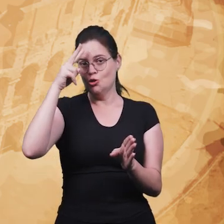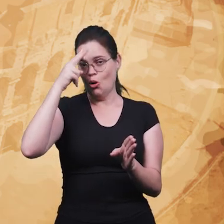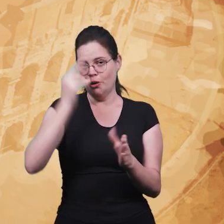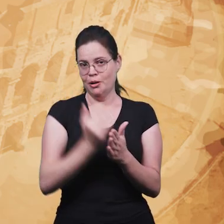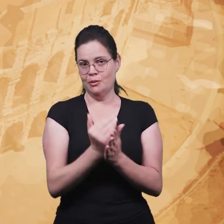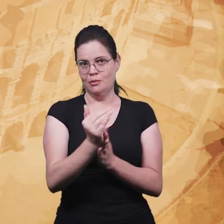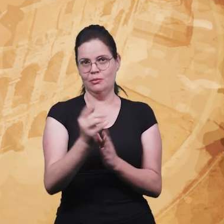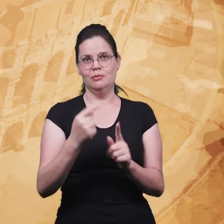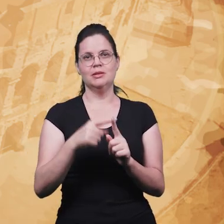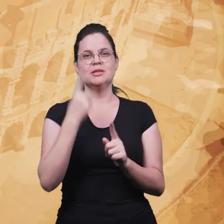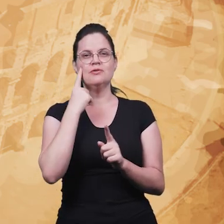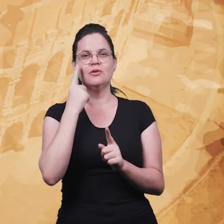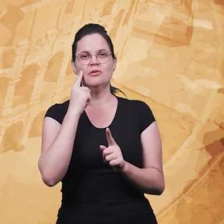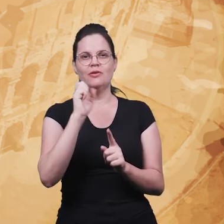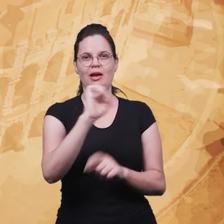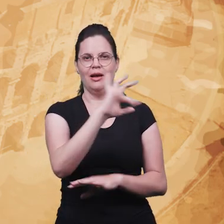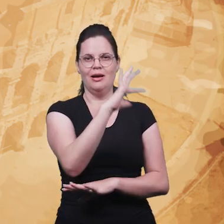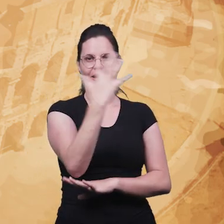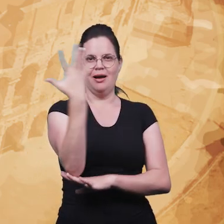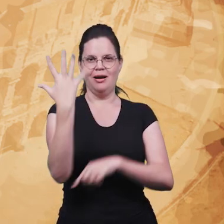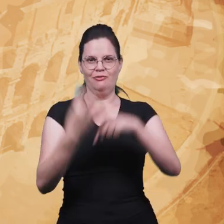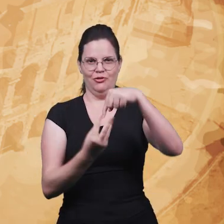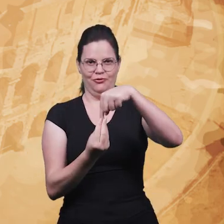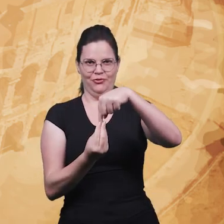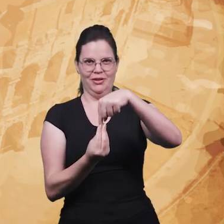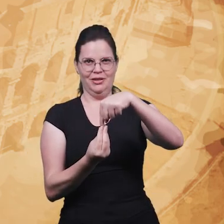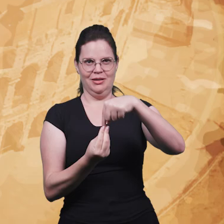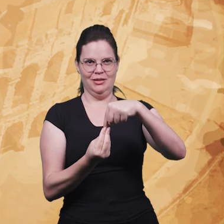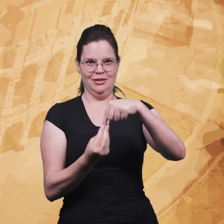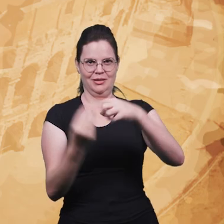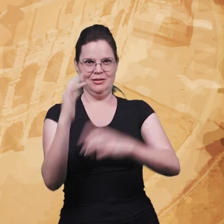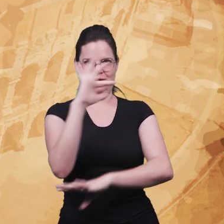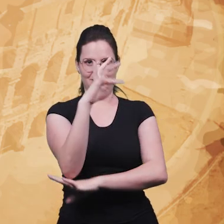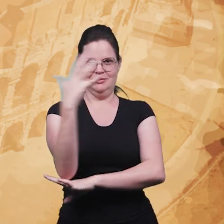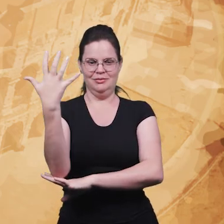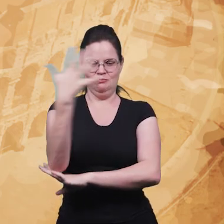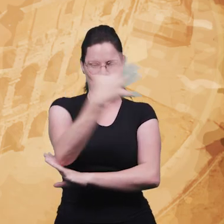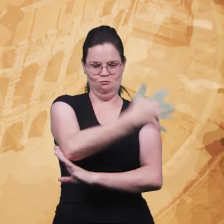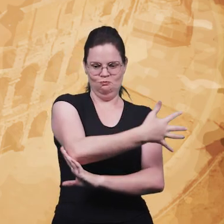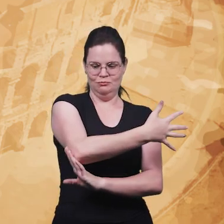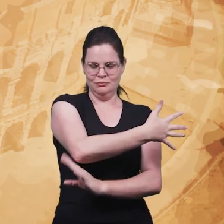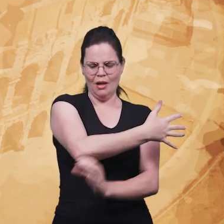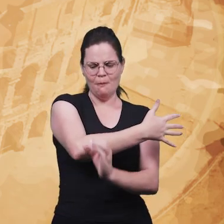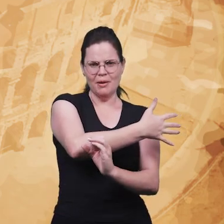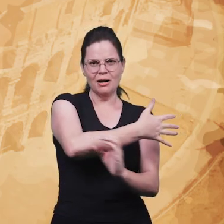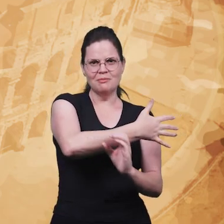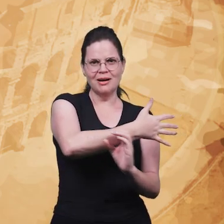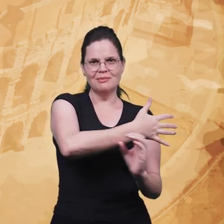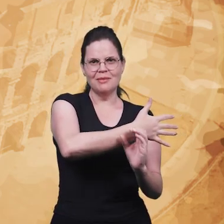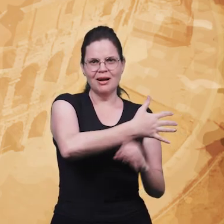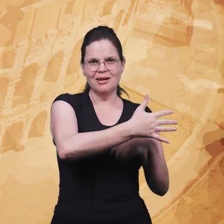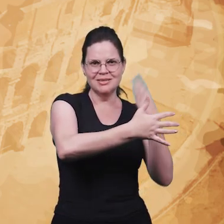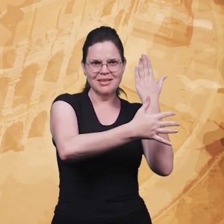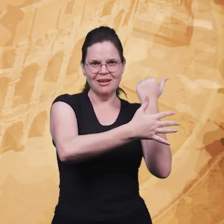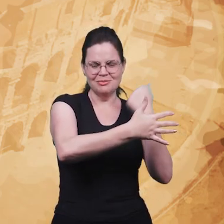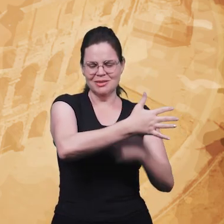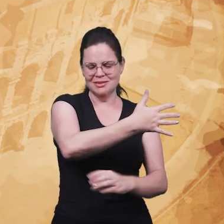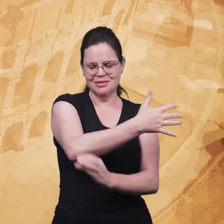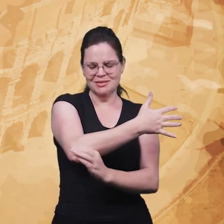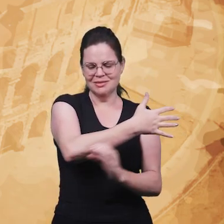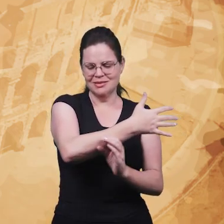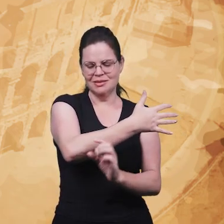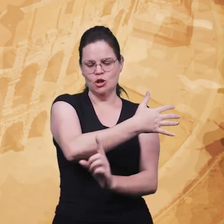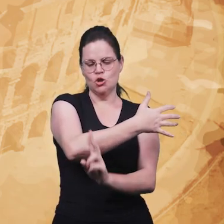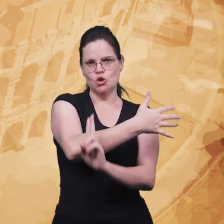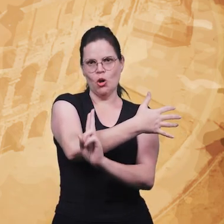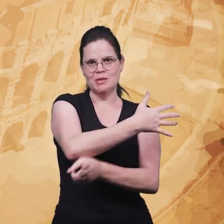conhece, né? Aí começa a história. Se nós formos olhar naquela figura da figueira, ali se fala de 4.000 anos,